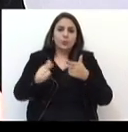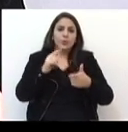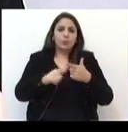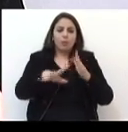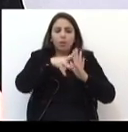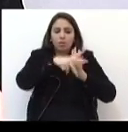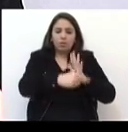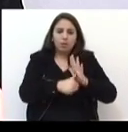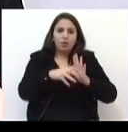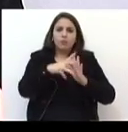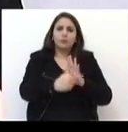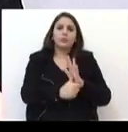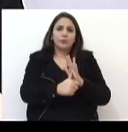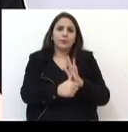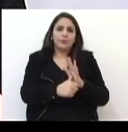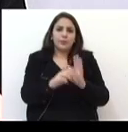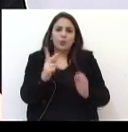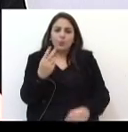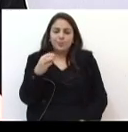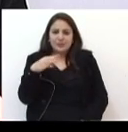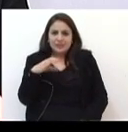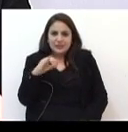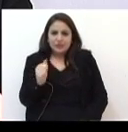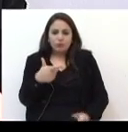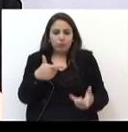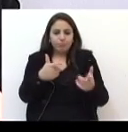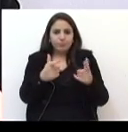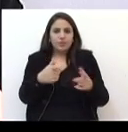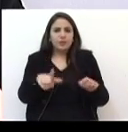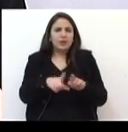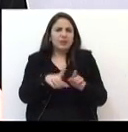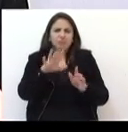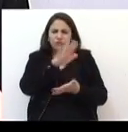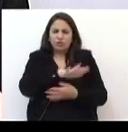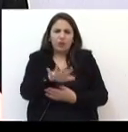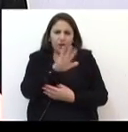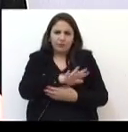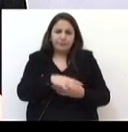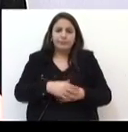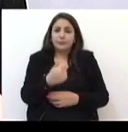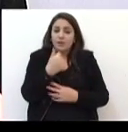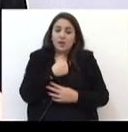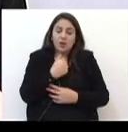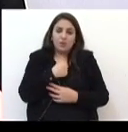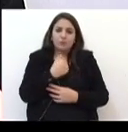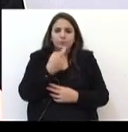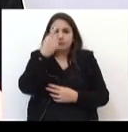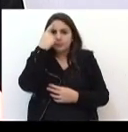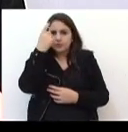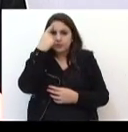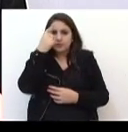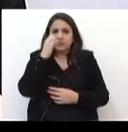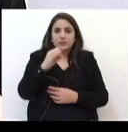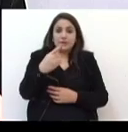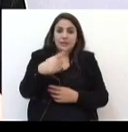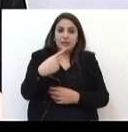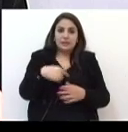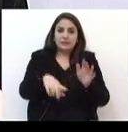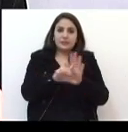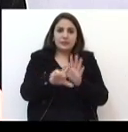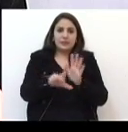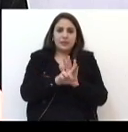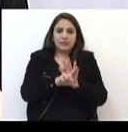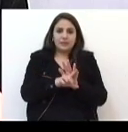do assalto, do homicídio, dos crimes em gerais. Eu fico pensando se essa lei